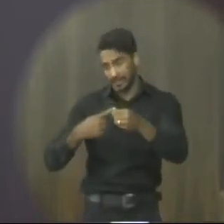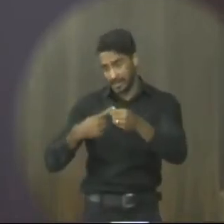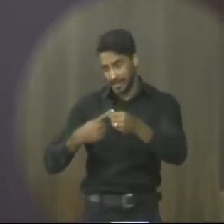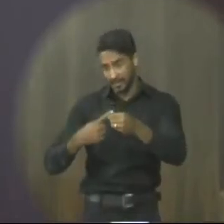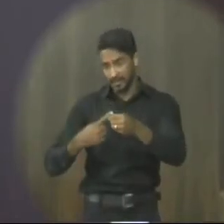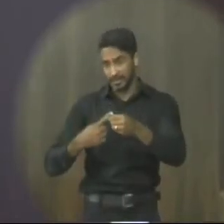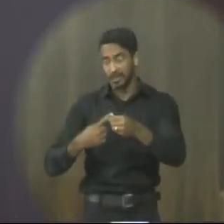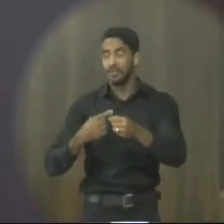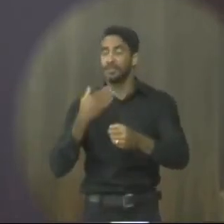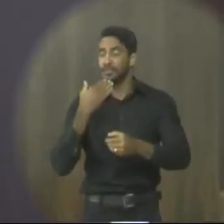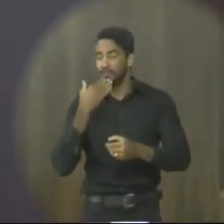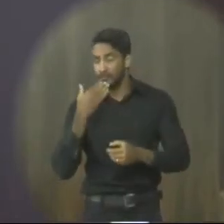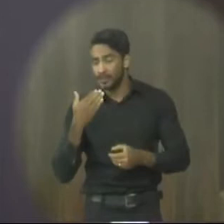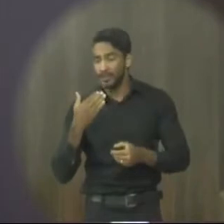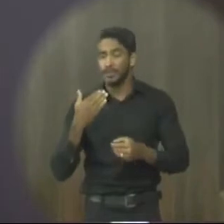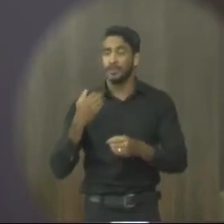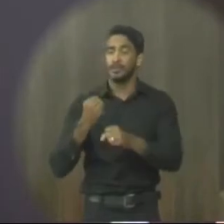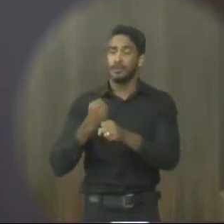É, a gente vem